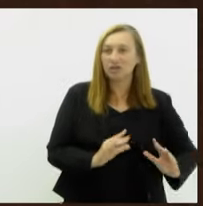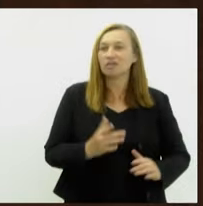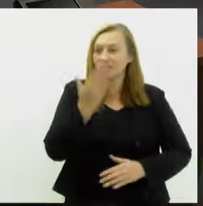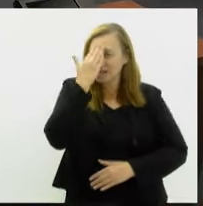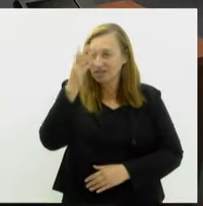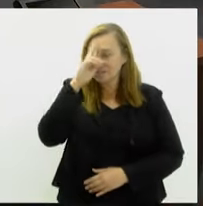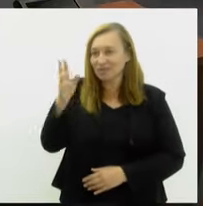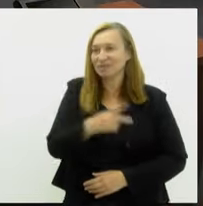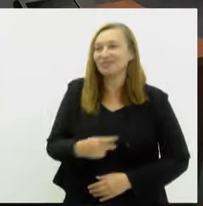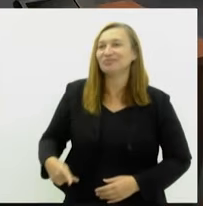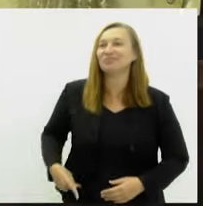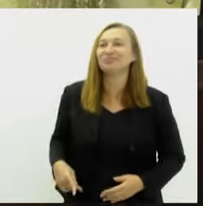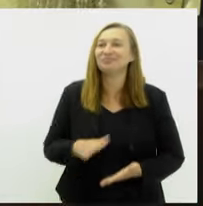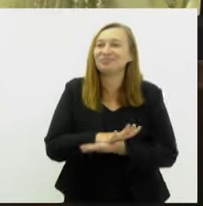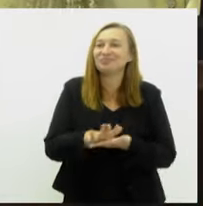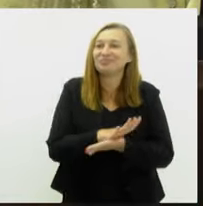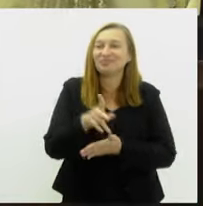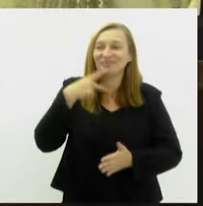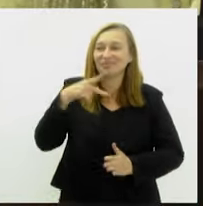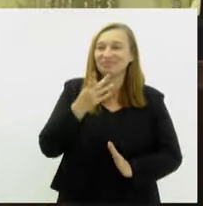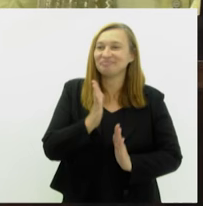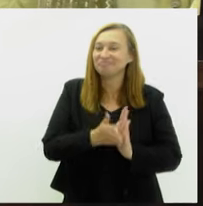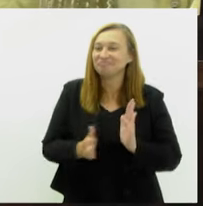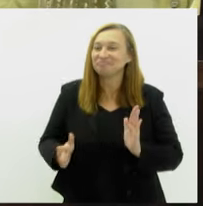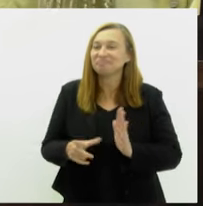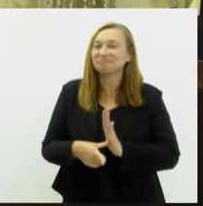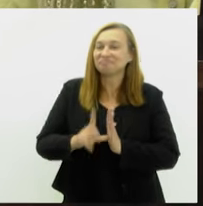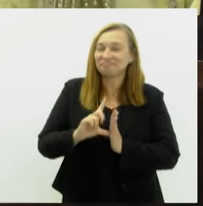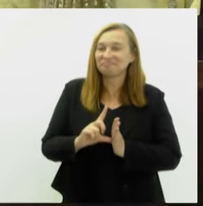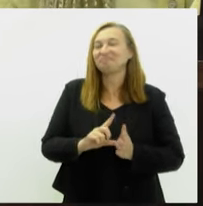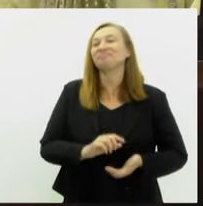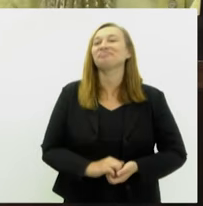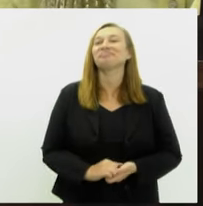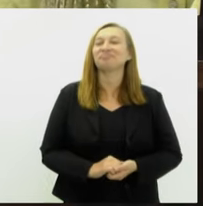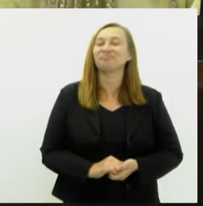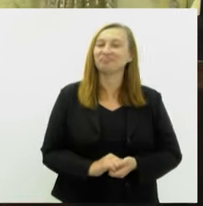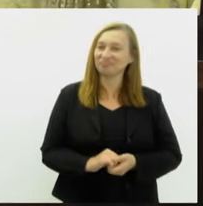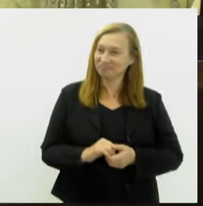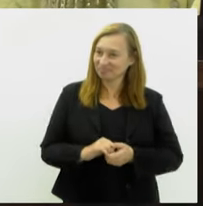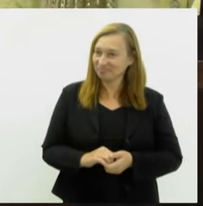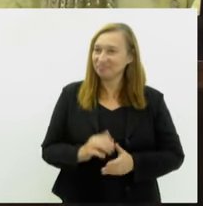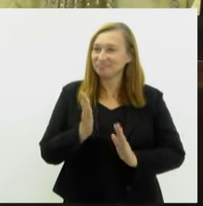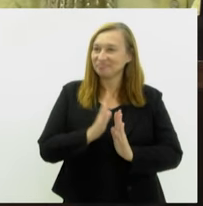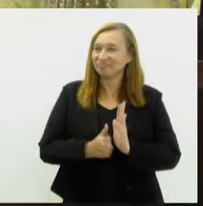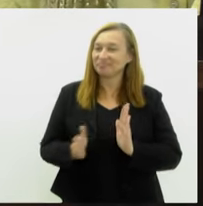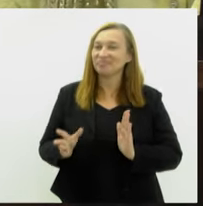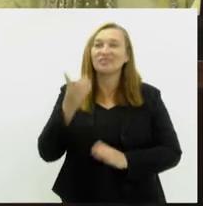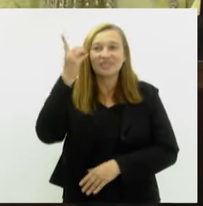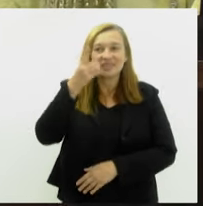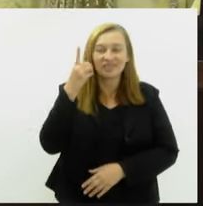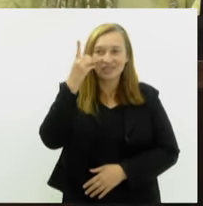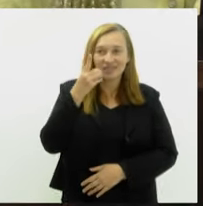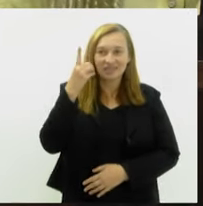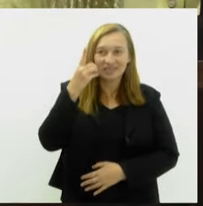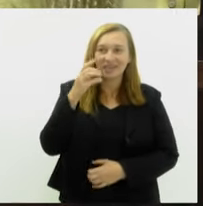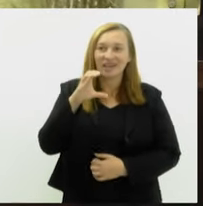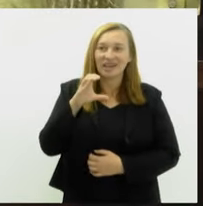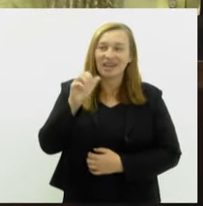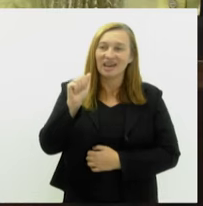presidente. Nada mais a tratar. Antes, porém, é uma questão de... pela ordem, a deputada